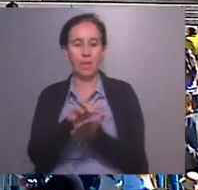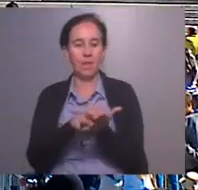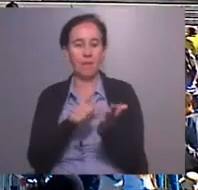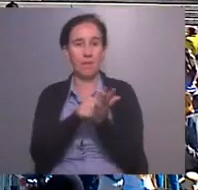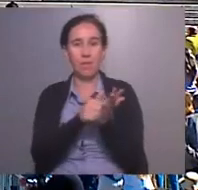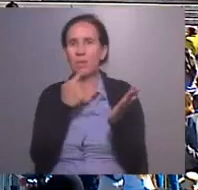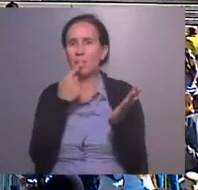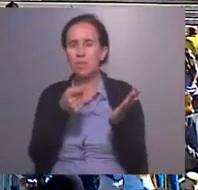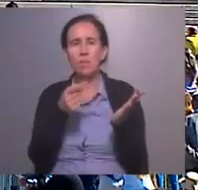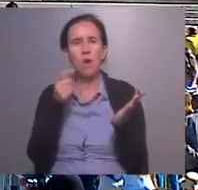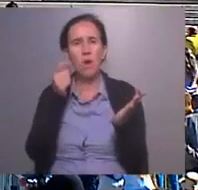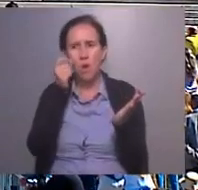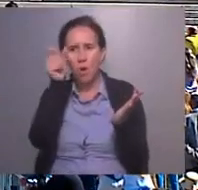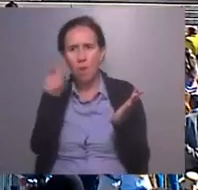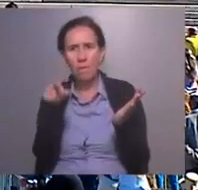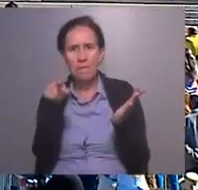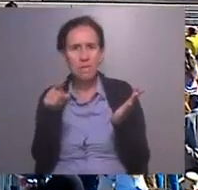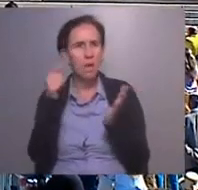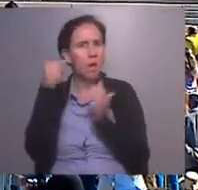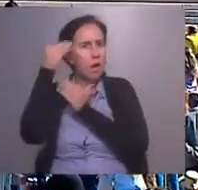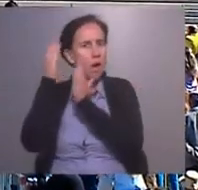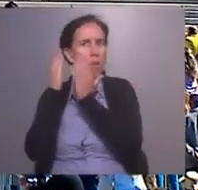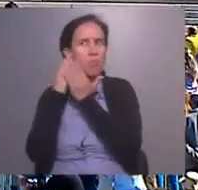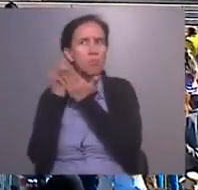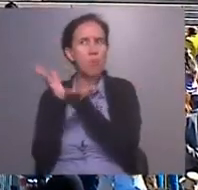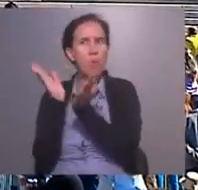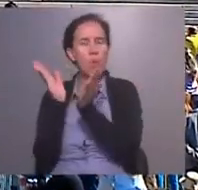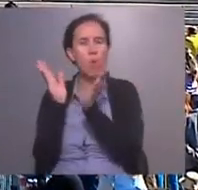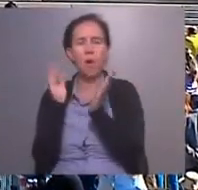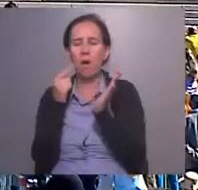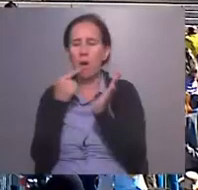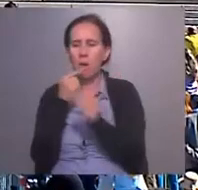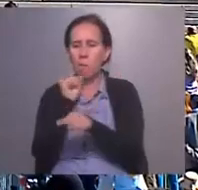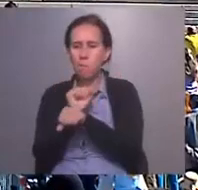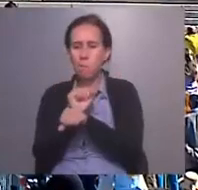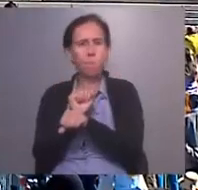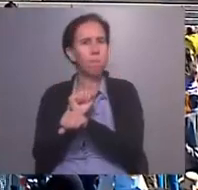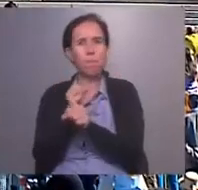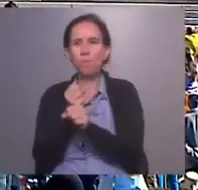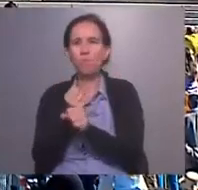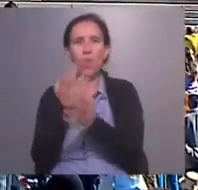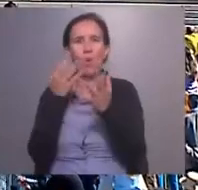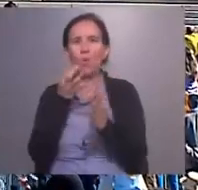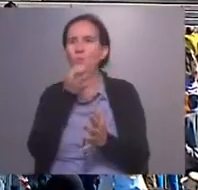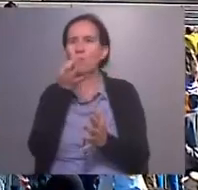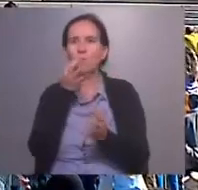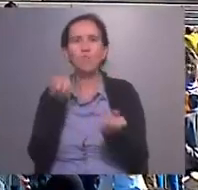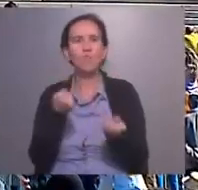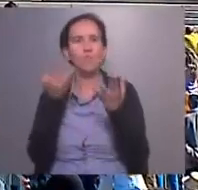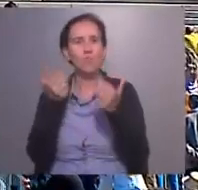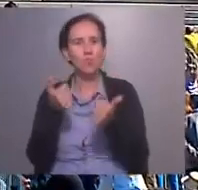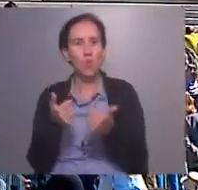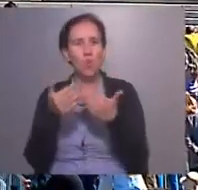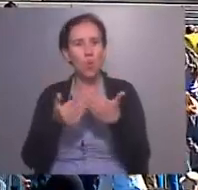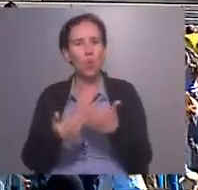abriram os ouvidos do homem, soltou-se-lhe a prisão da língua e começou a falar corretamente.